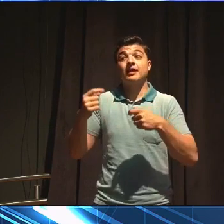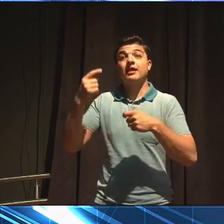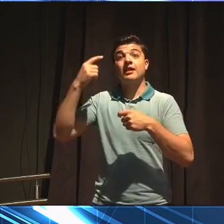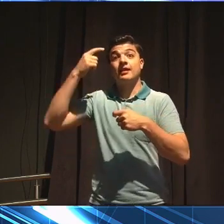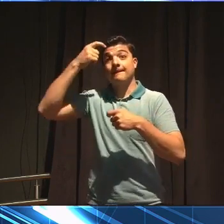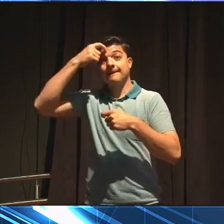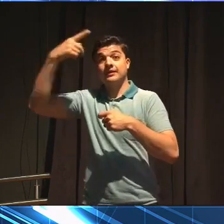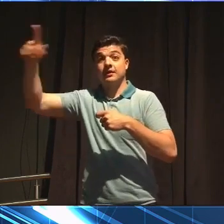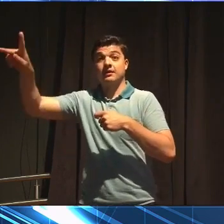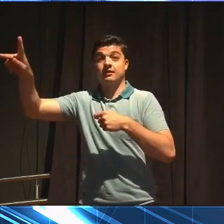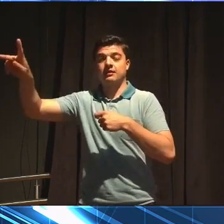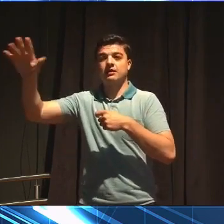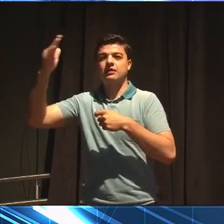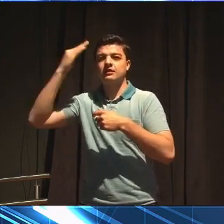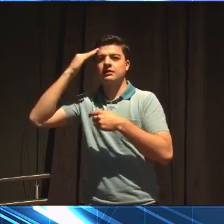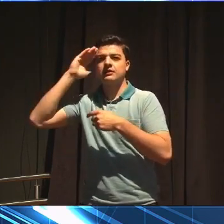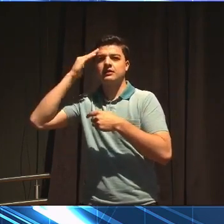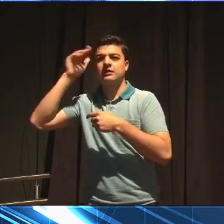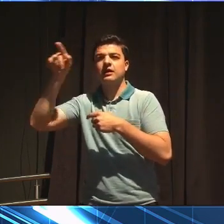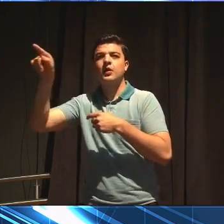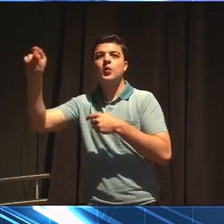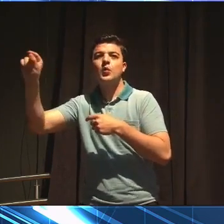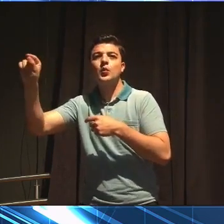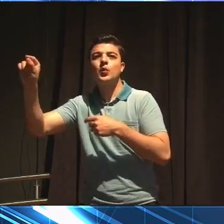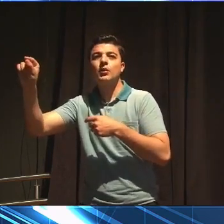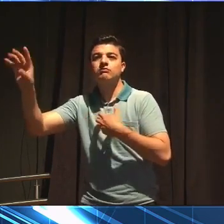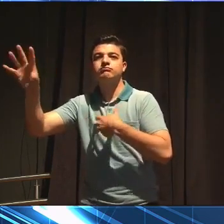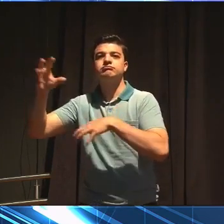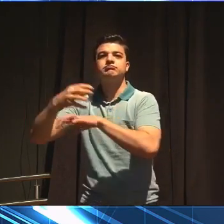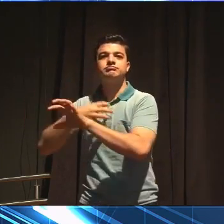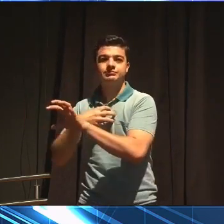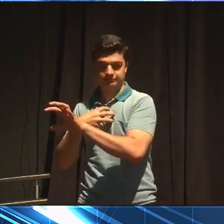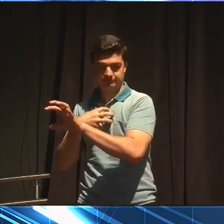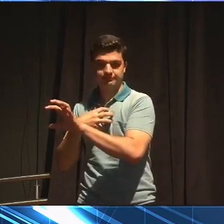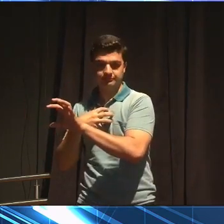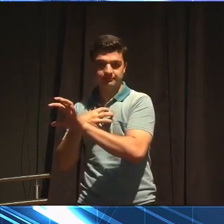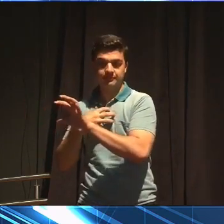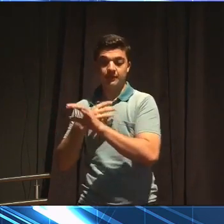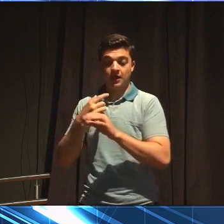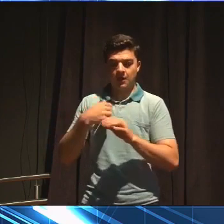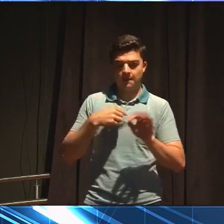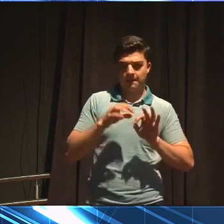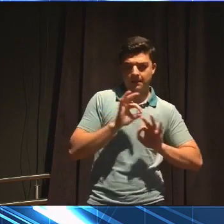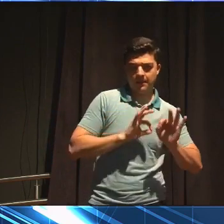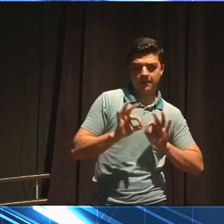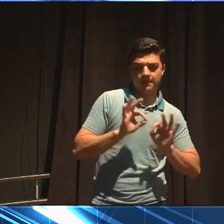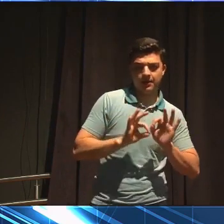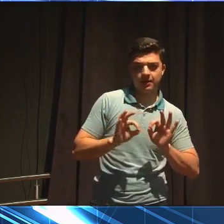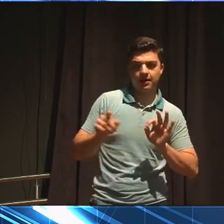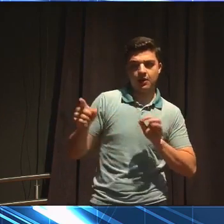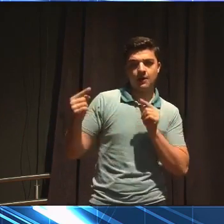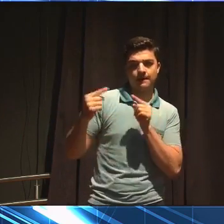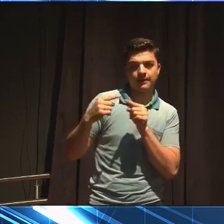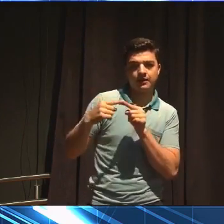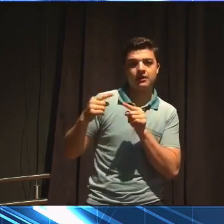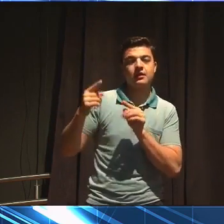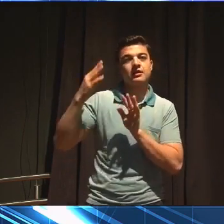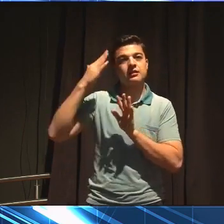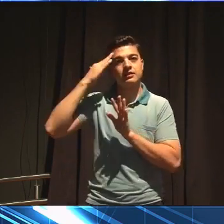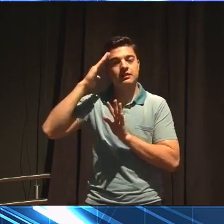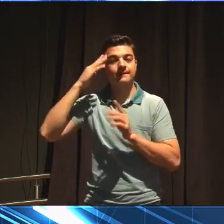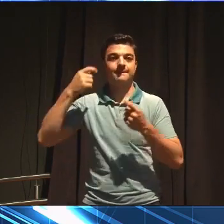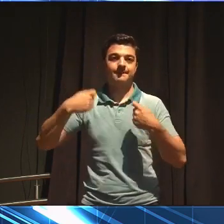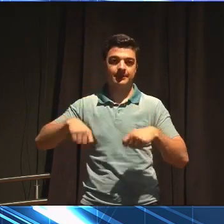gente conseguir entender o que o outro vai entender como uma entrega de valor, a gente ainda precisa ter não só um